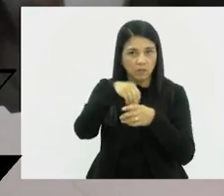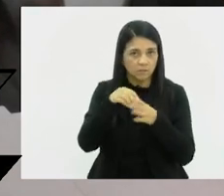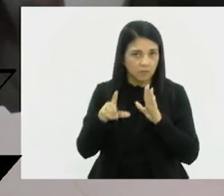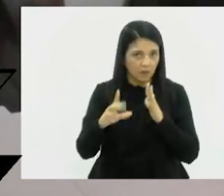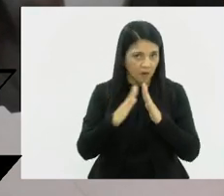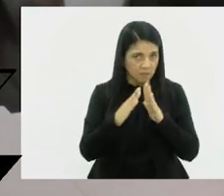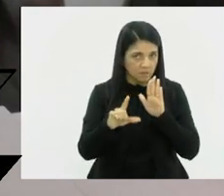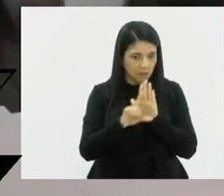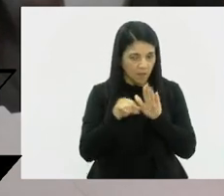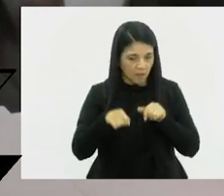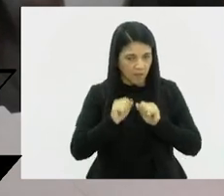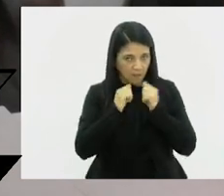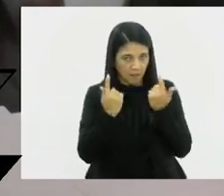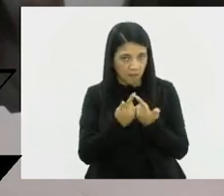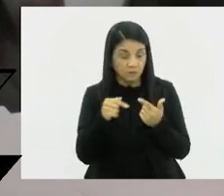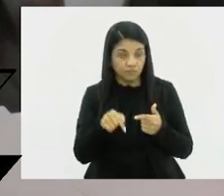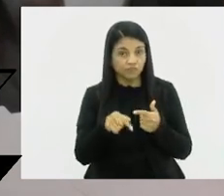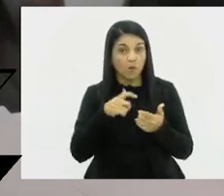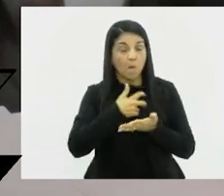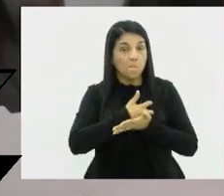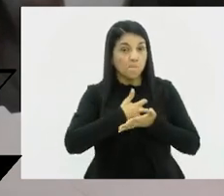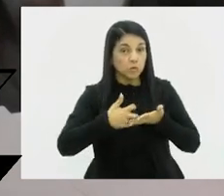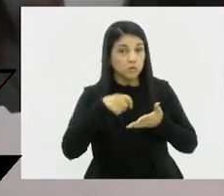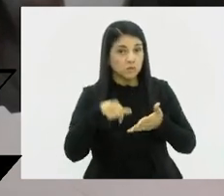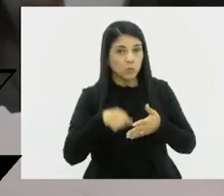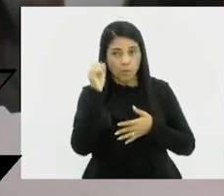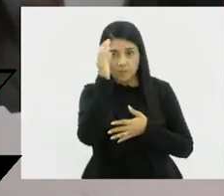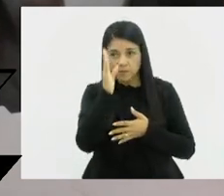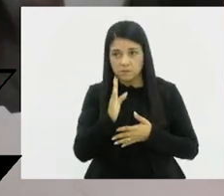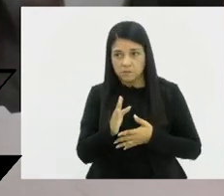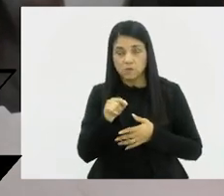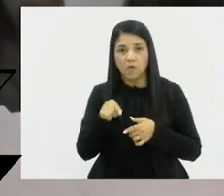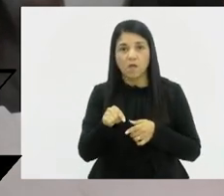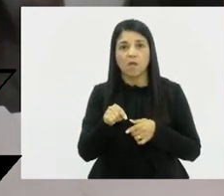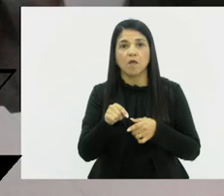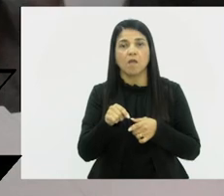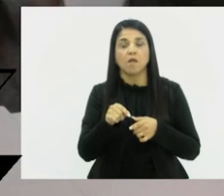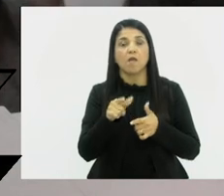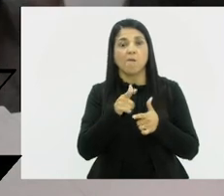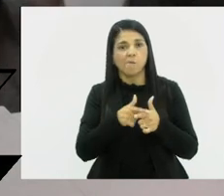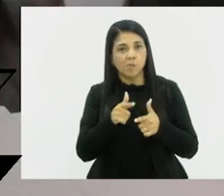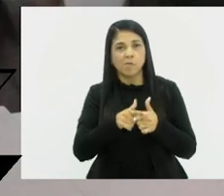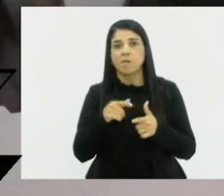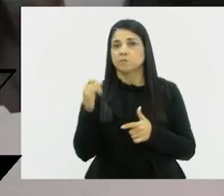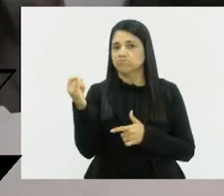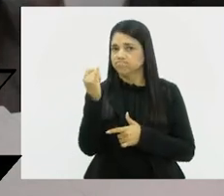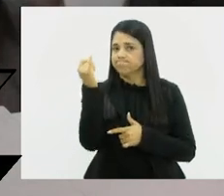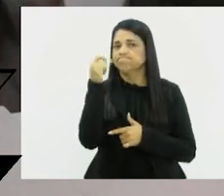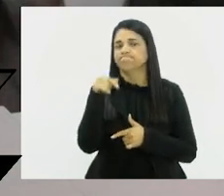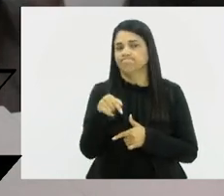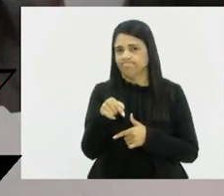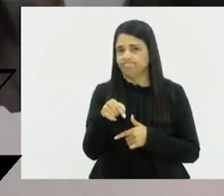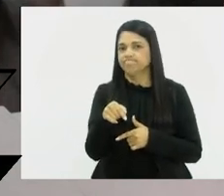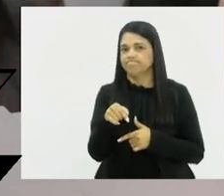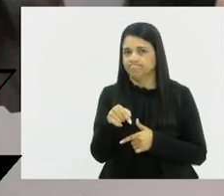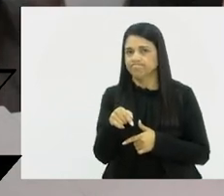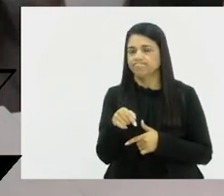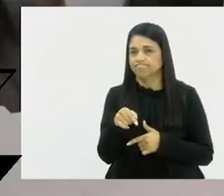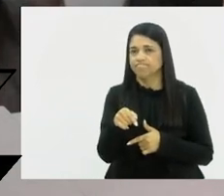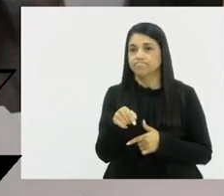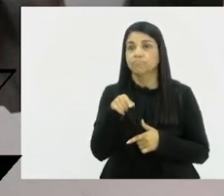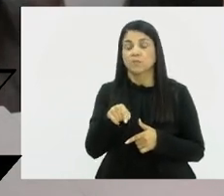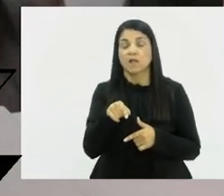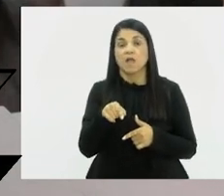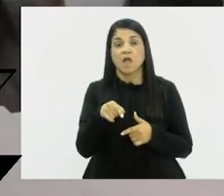da responsabilidade e punição no Brasil, sempre foi um caso muito complexo, caso muito difícil quando você fala em punição. Nós nos habituamos,